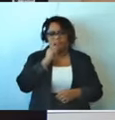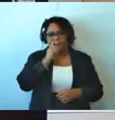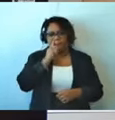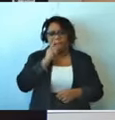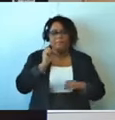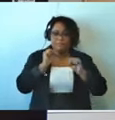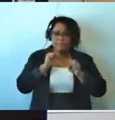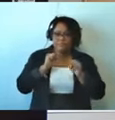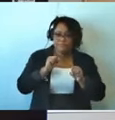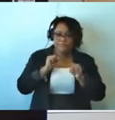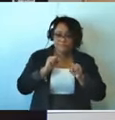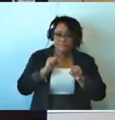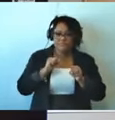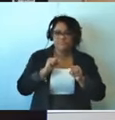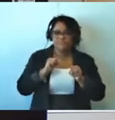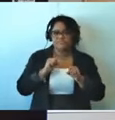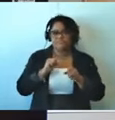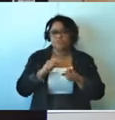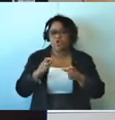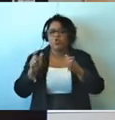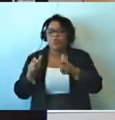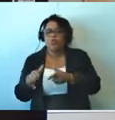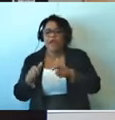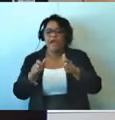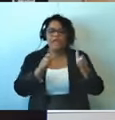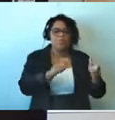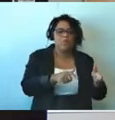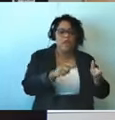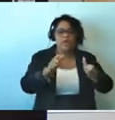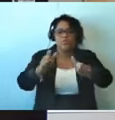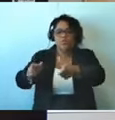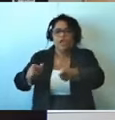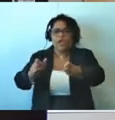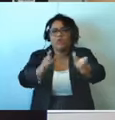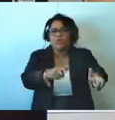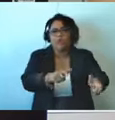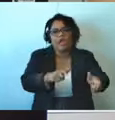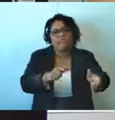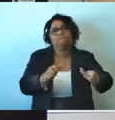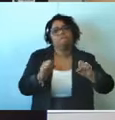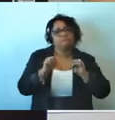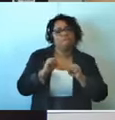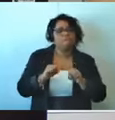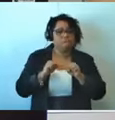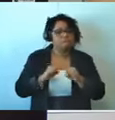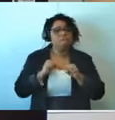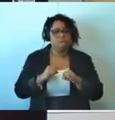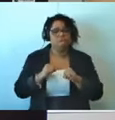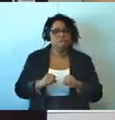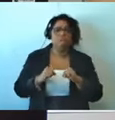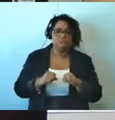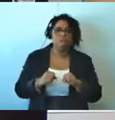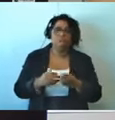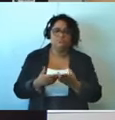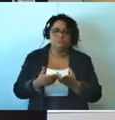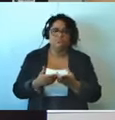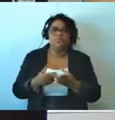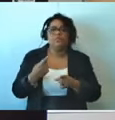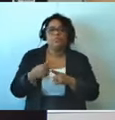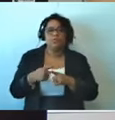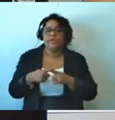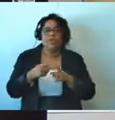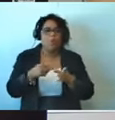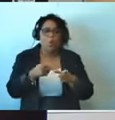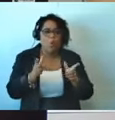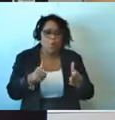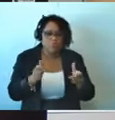fato, segmentos de pista. A gente não tem que ter essa percepção, porque onde for inviável, é inviável. Mas